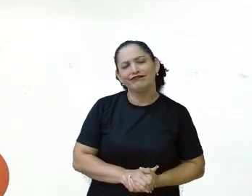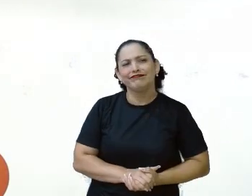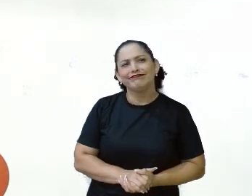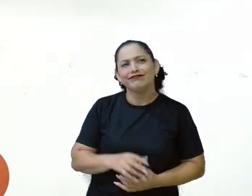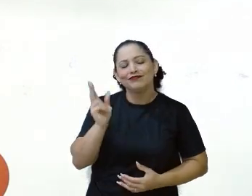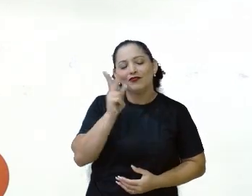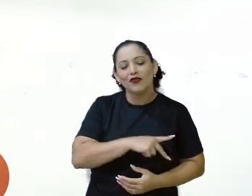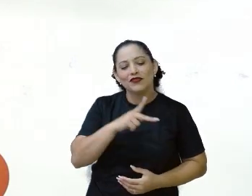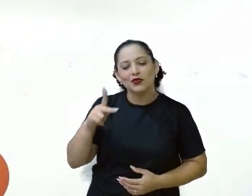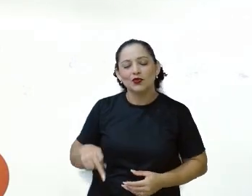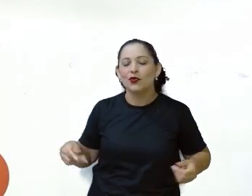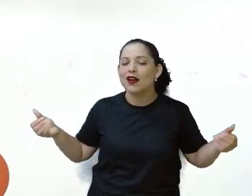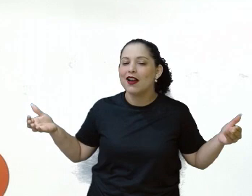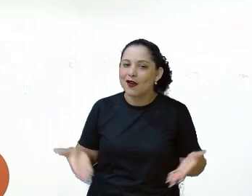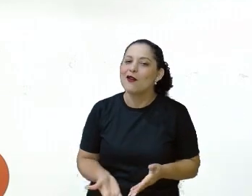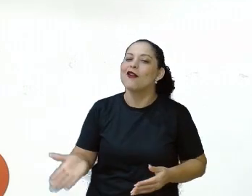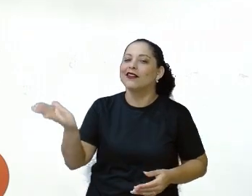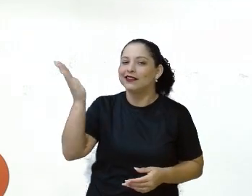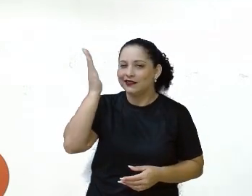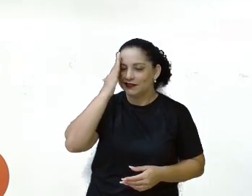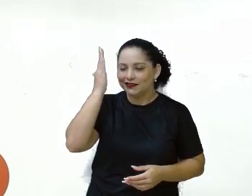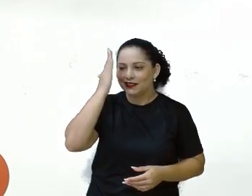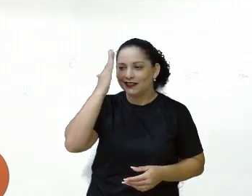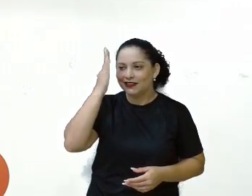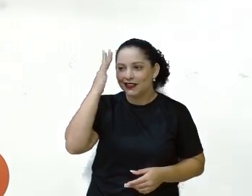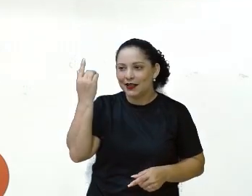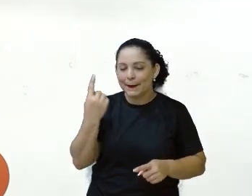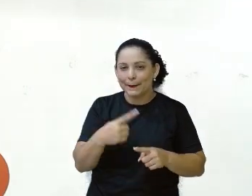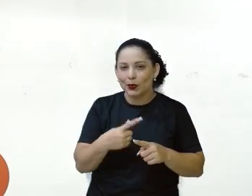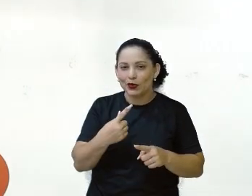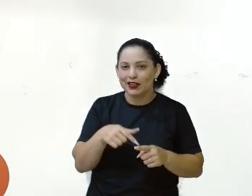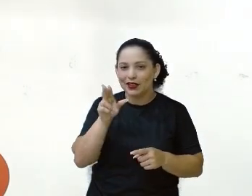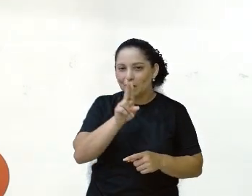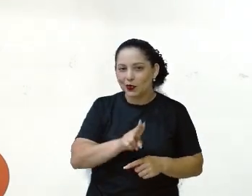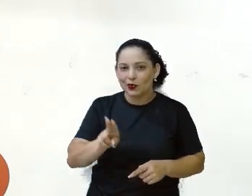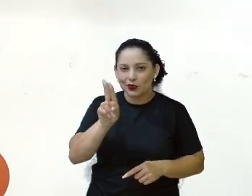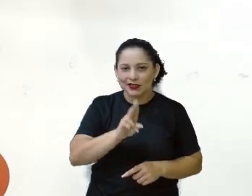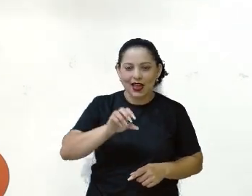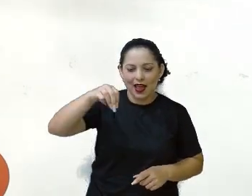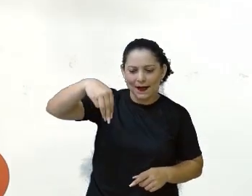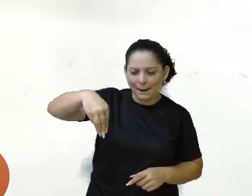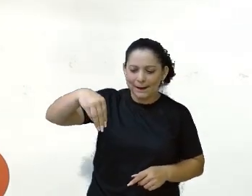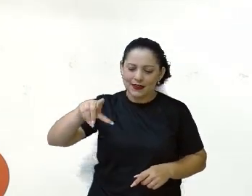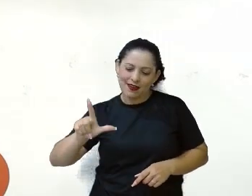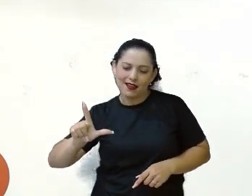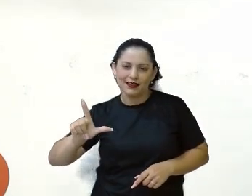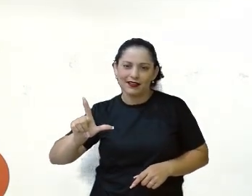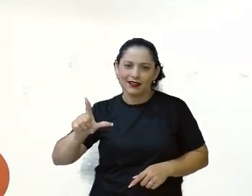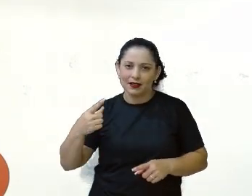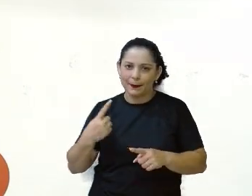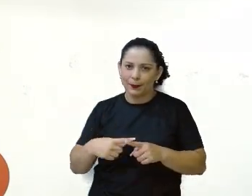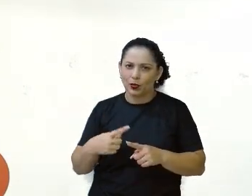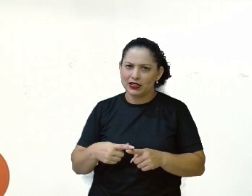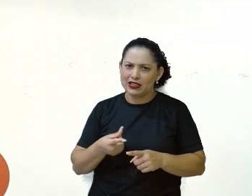Professora, agora eu entendi porque a senhora usa mililitro, porque nem toda jarra, nem